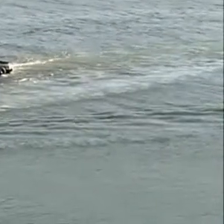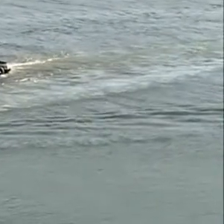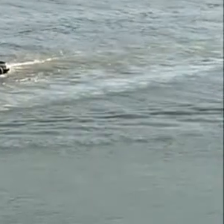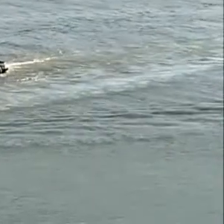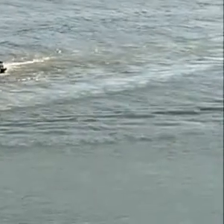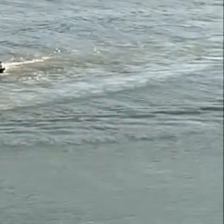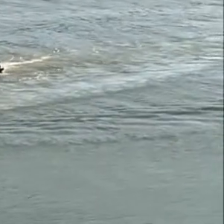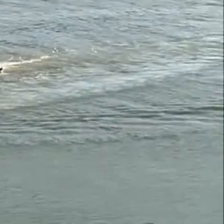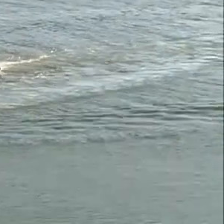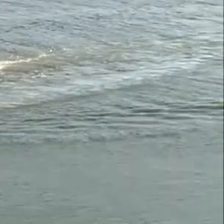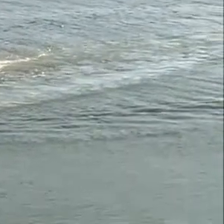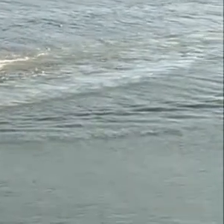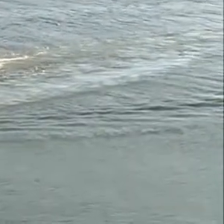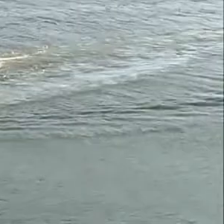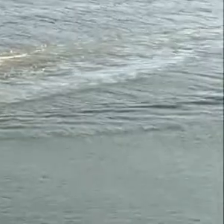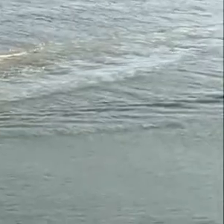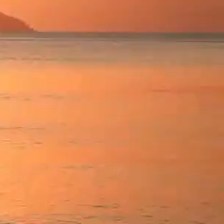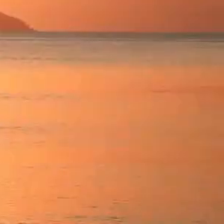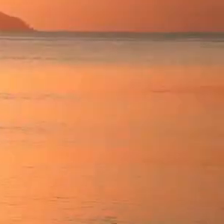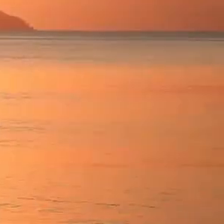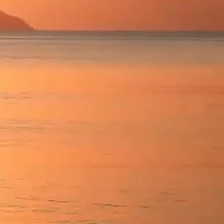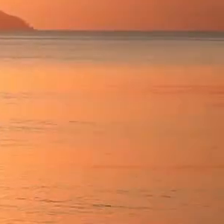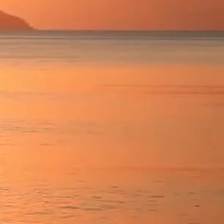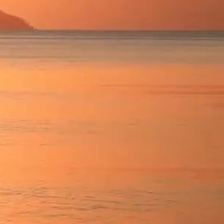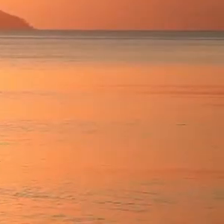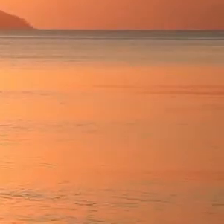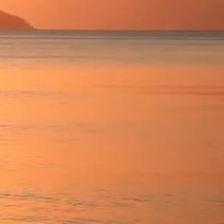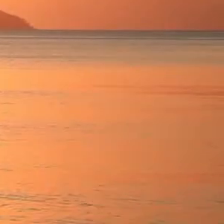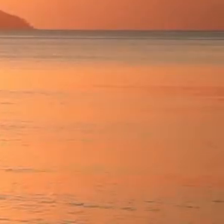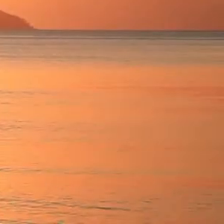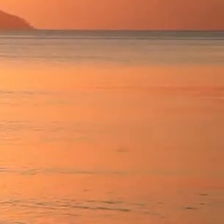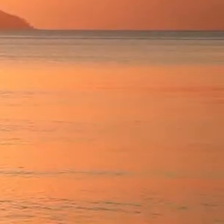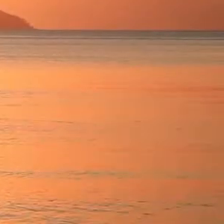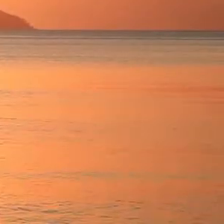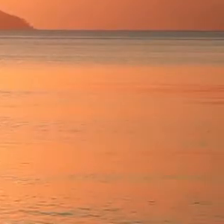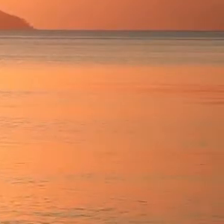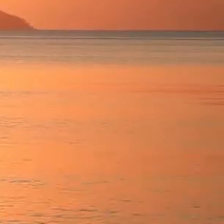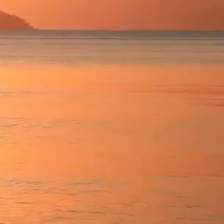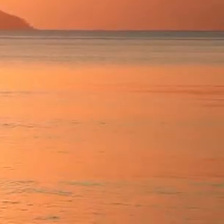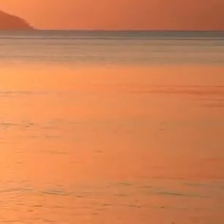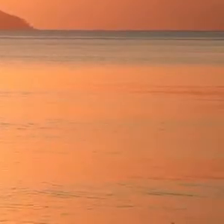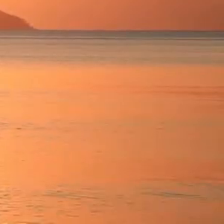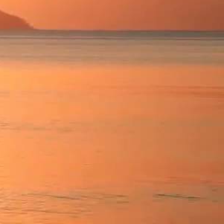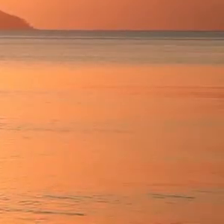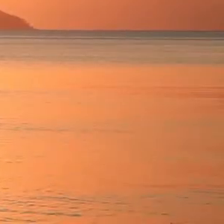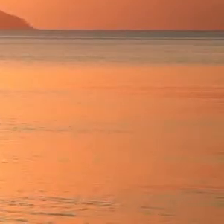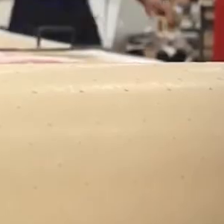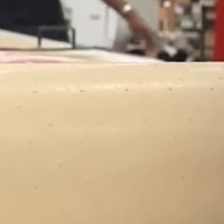tendência abelhas pode não gela